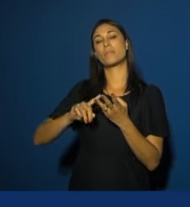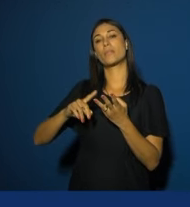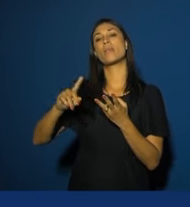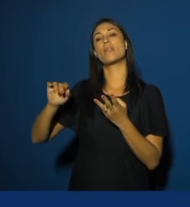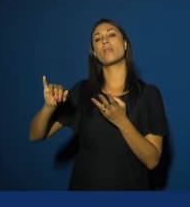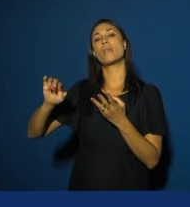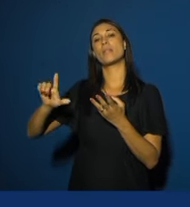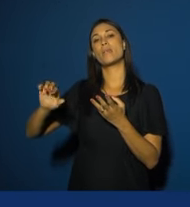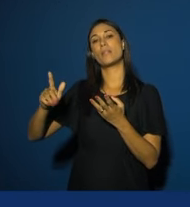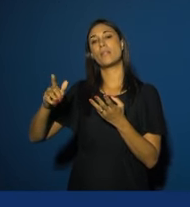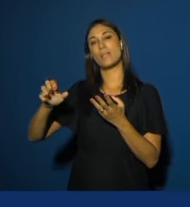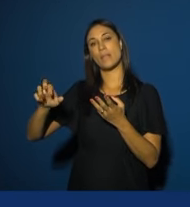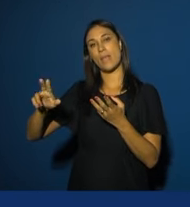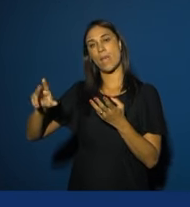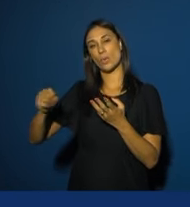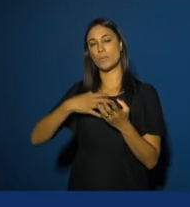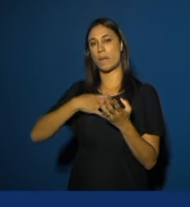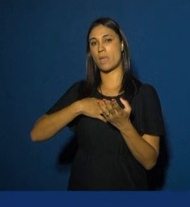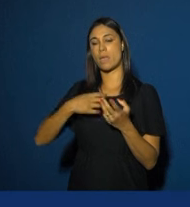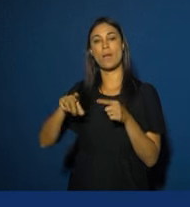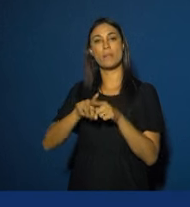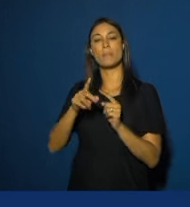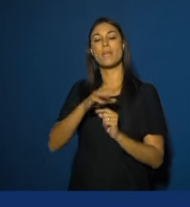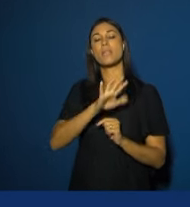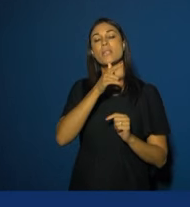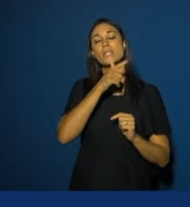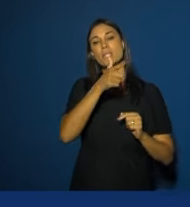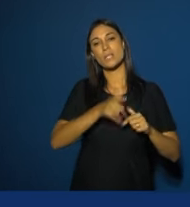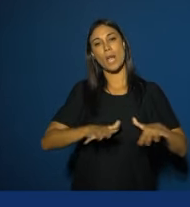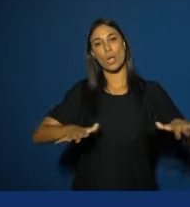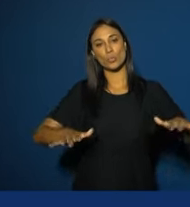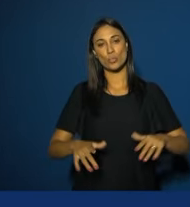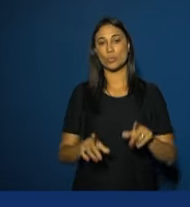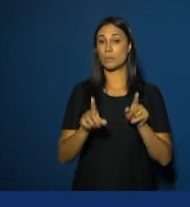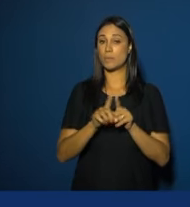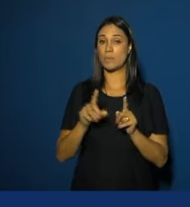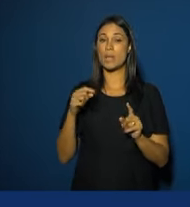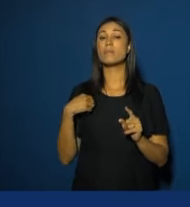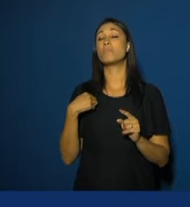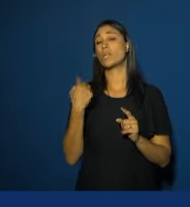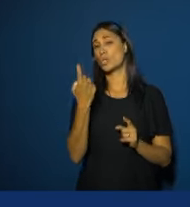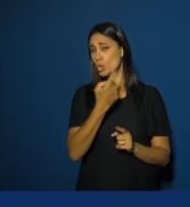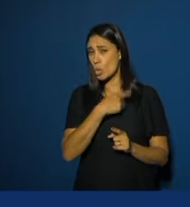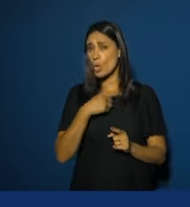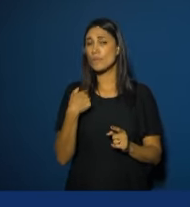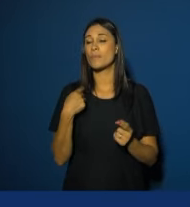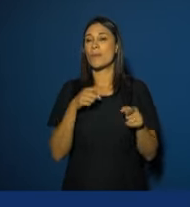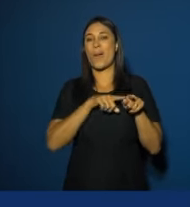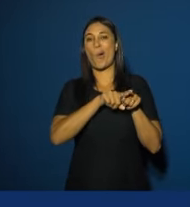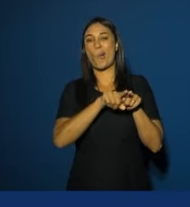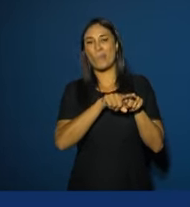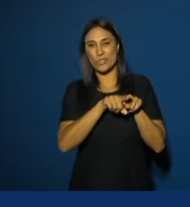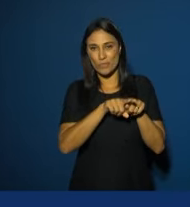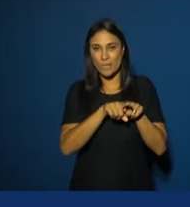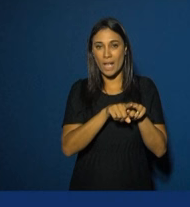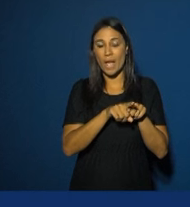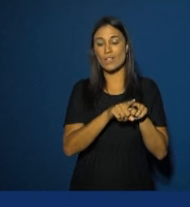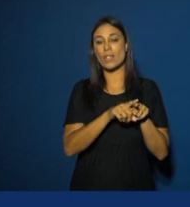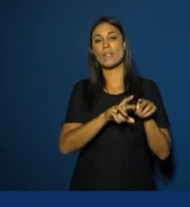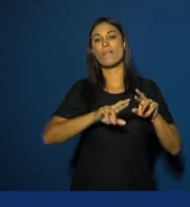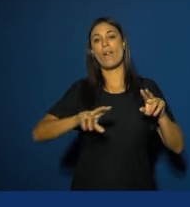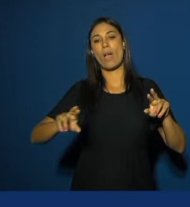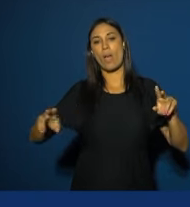Pernambuco, Ilhéus, na Bahia, Porto de Santos. E, com isso, nós vamos criar uma competitividade entre os